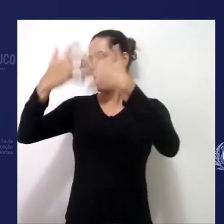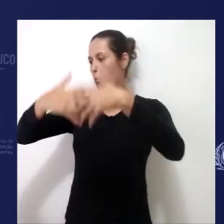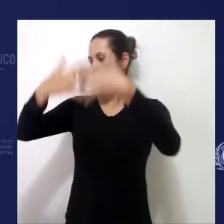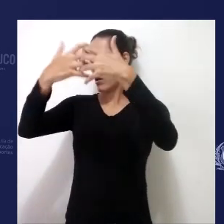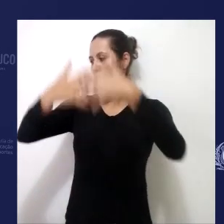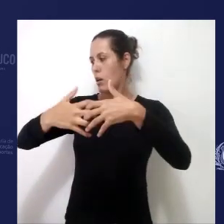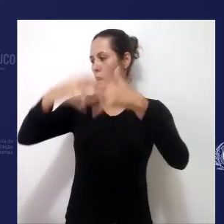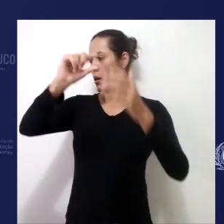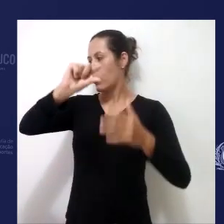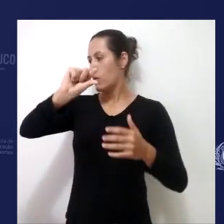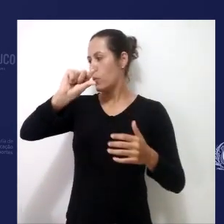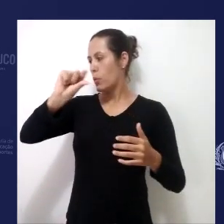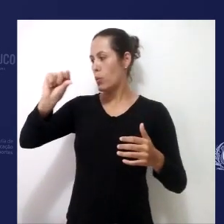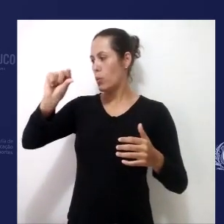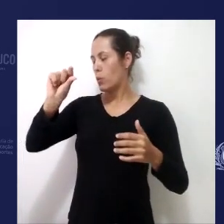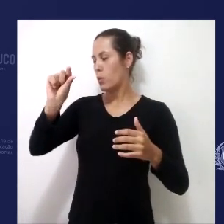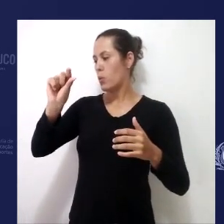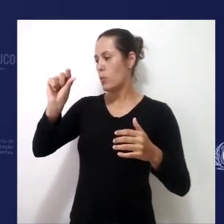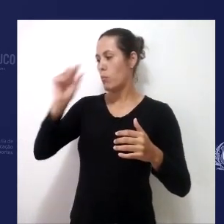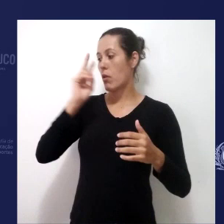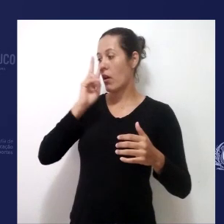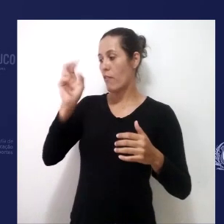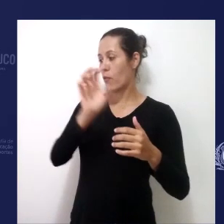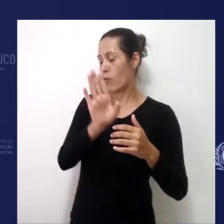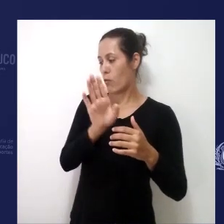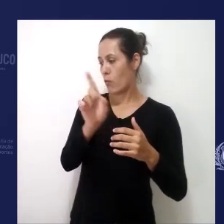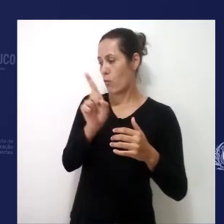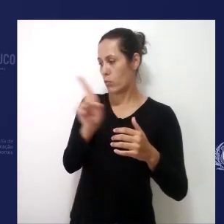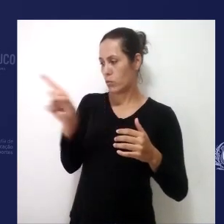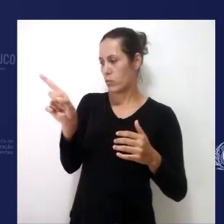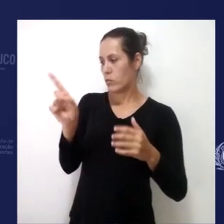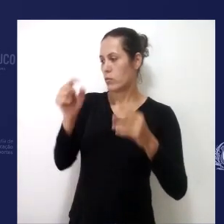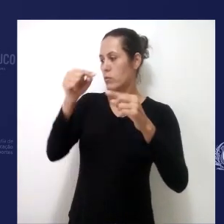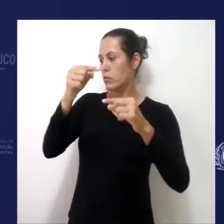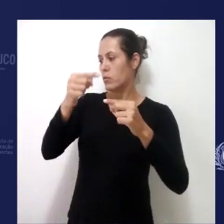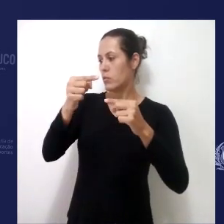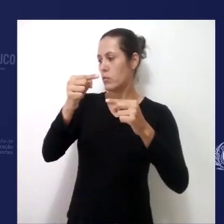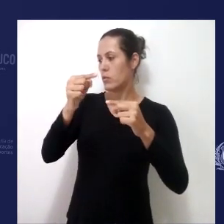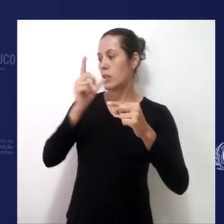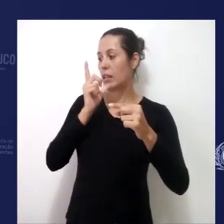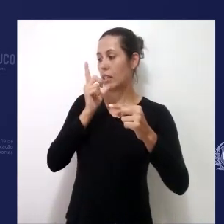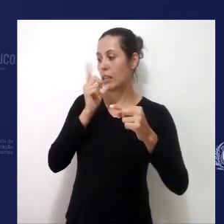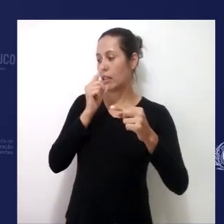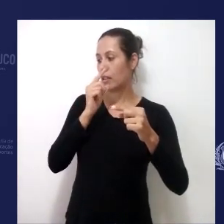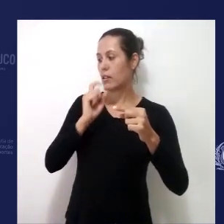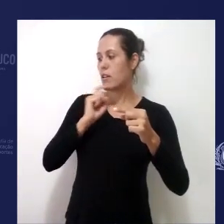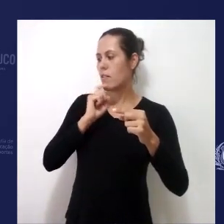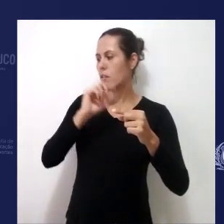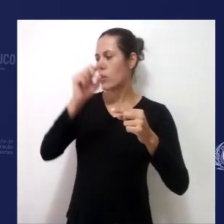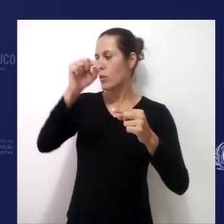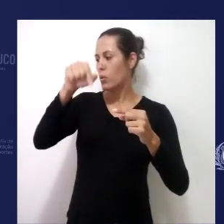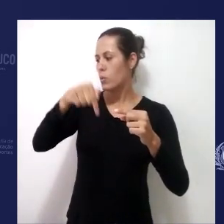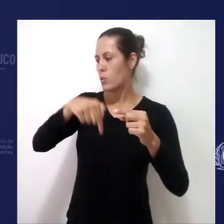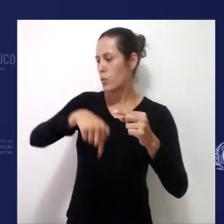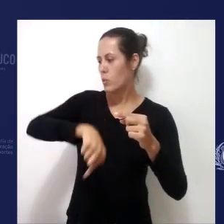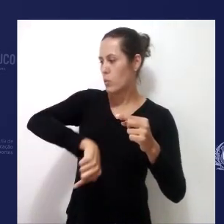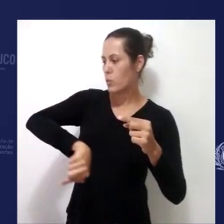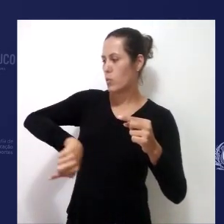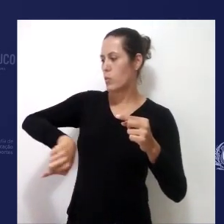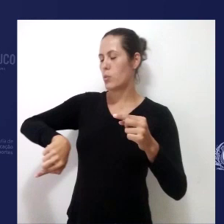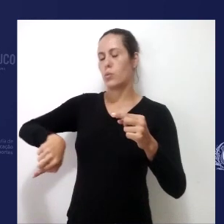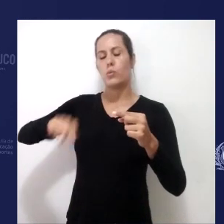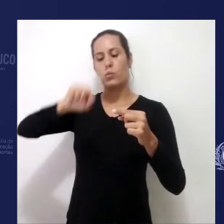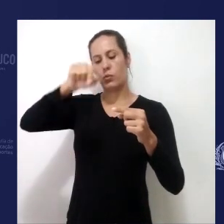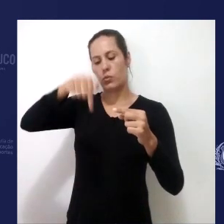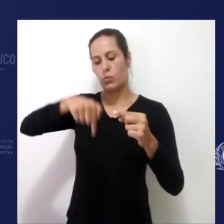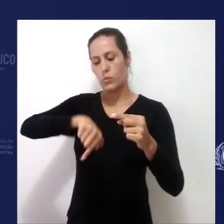com que a energia seja transformada em energia térmica para a máquina térmica e o calor que não foi aproveitado